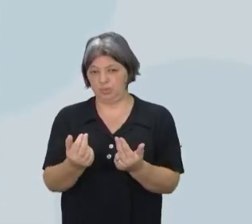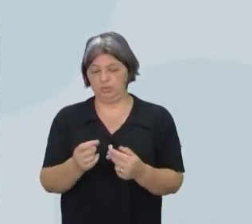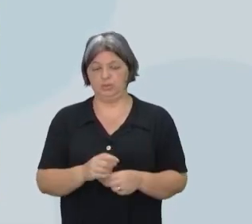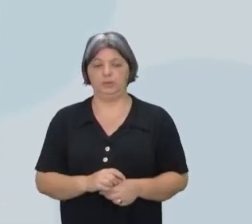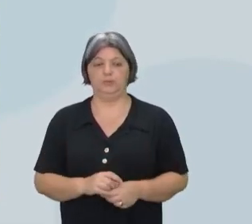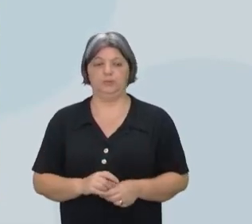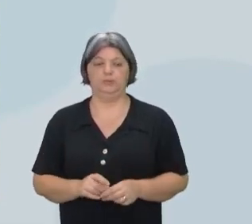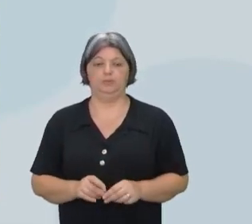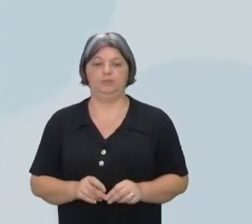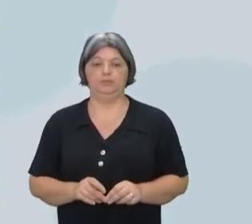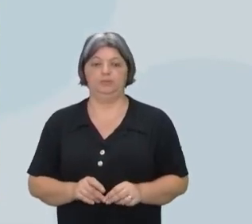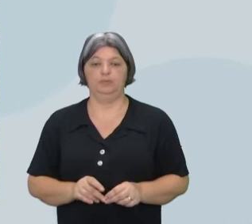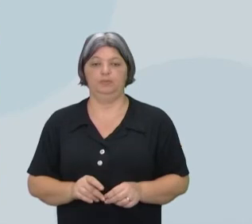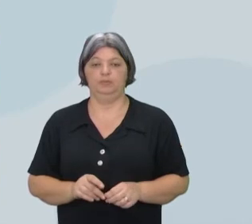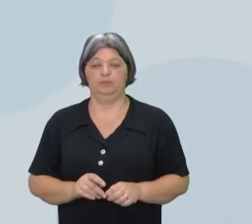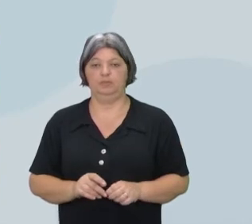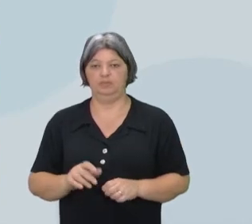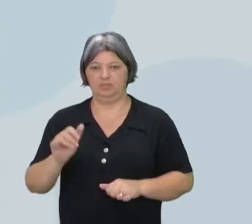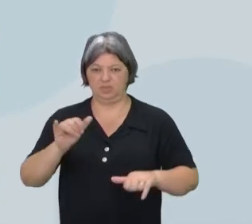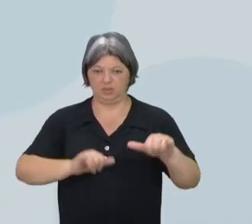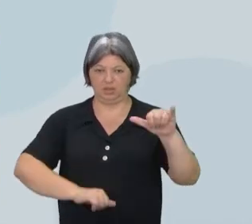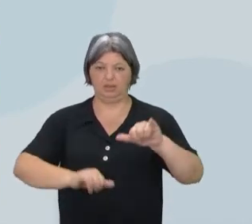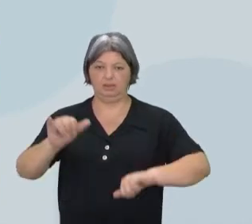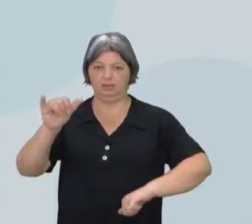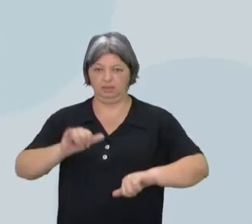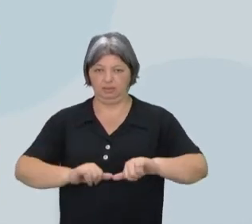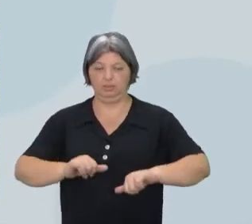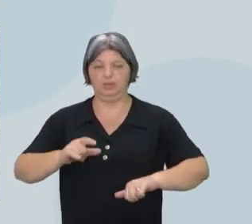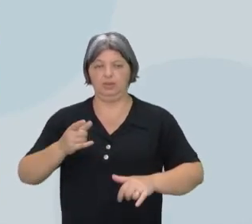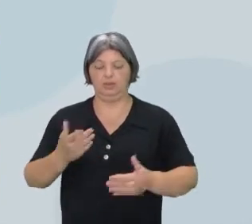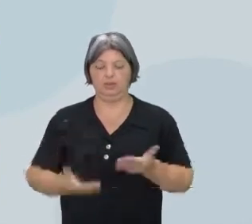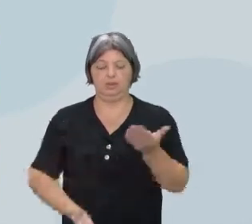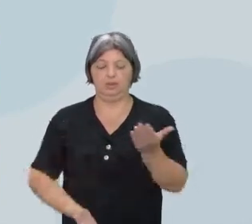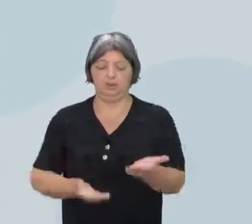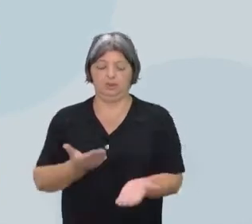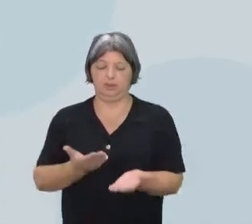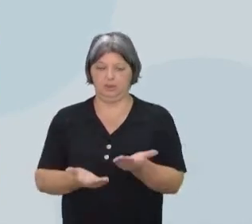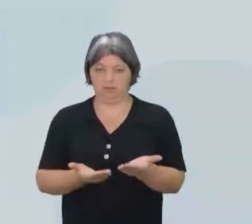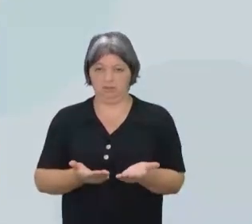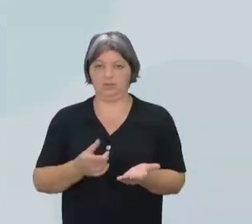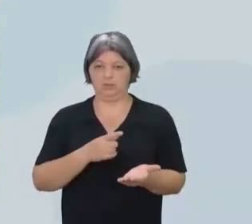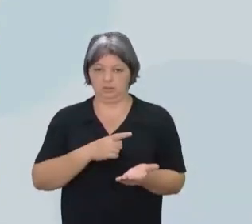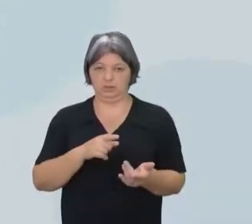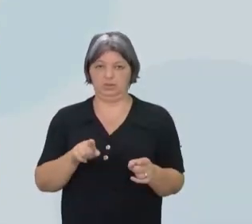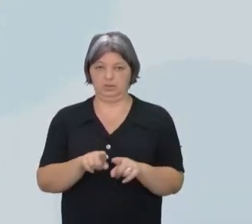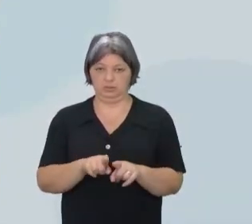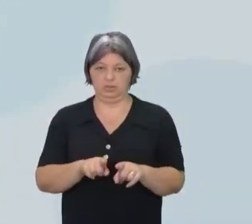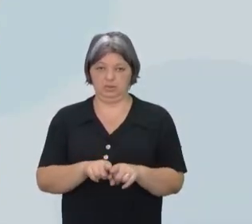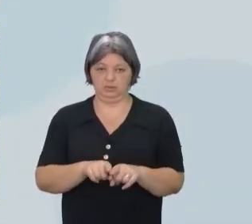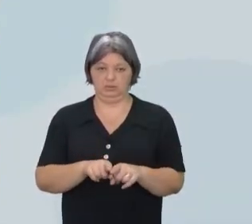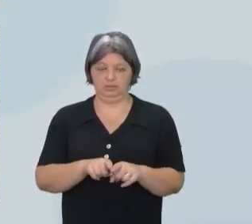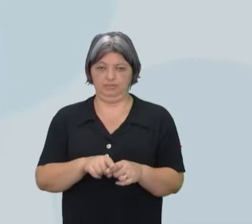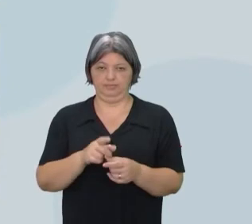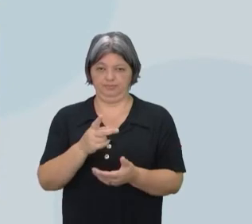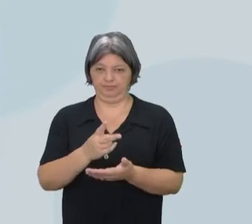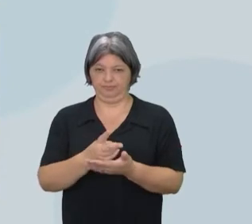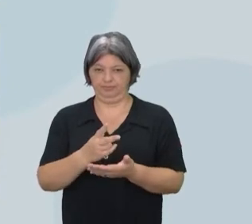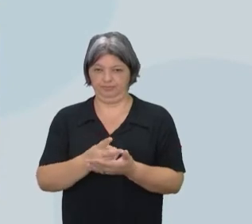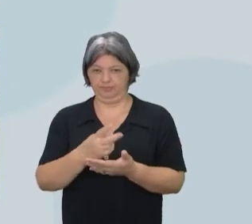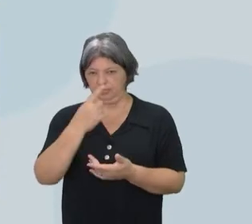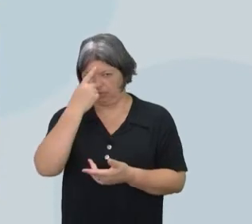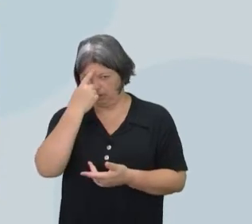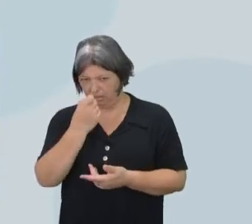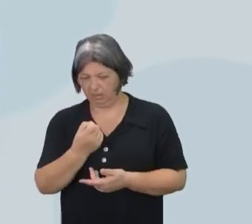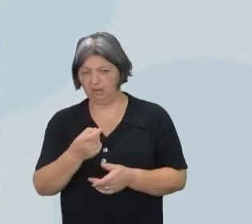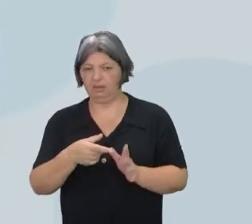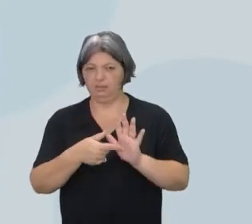E será que na química, esse equilíbrio, ele também tem essa mesma ideia, ele também passa